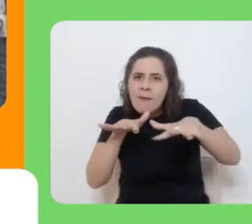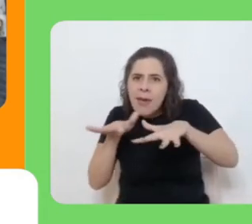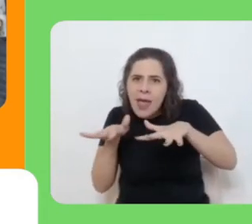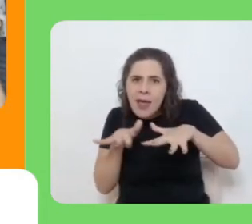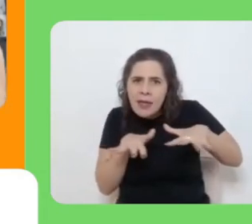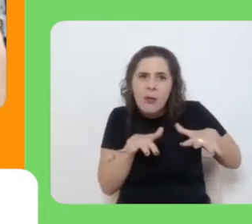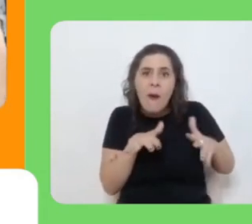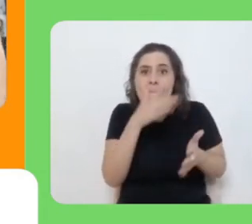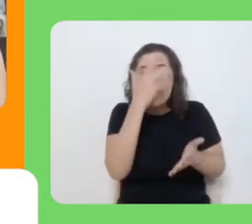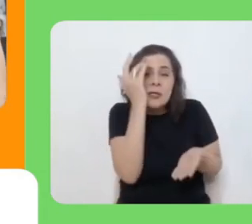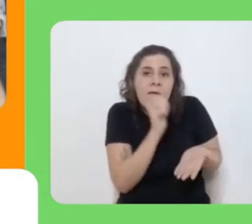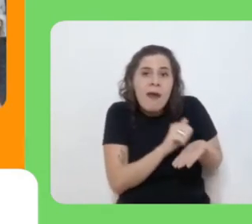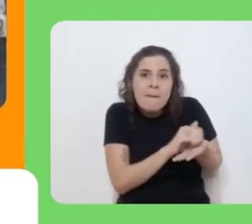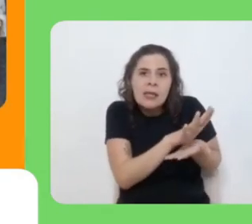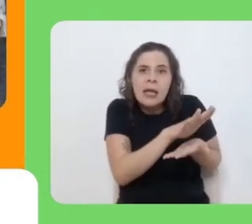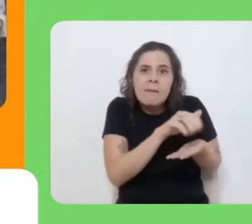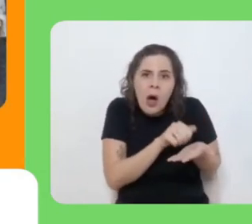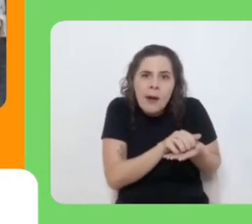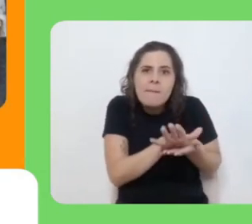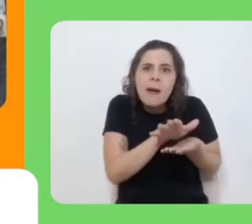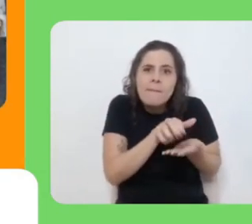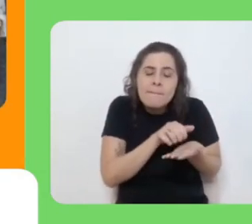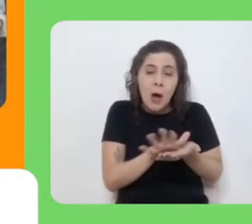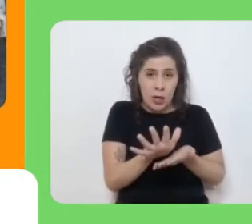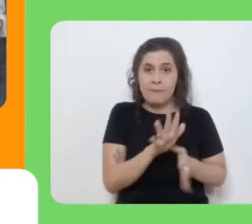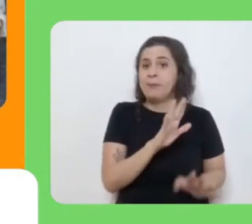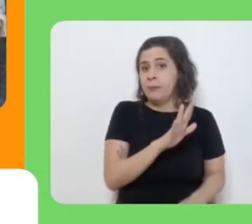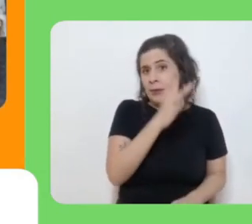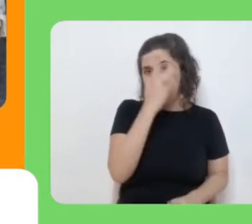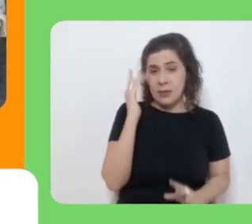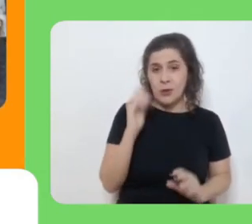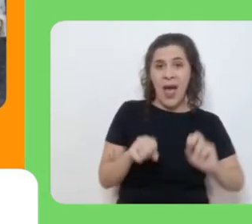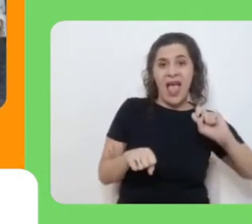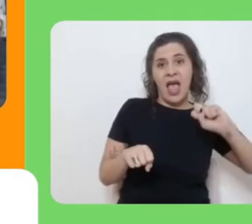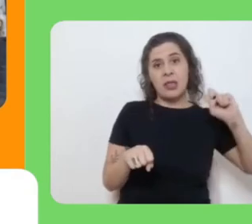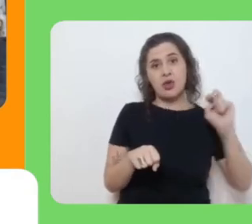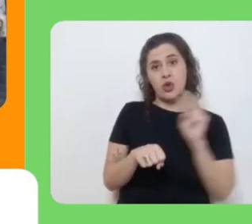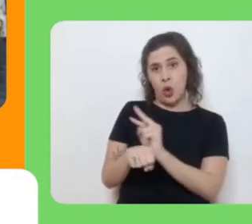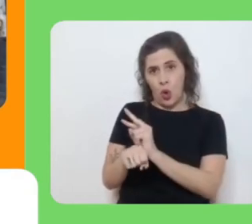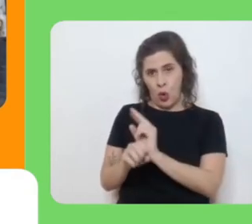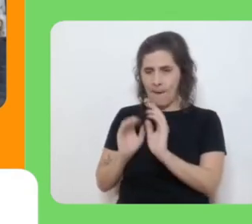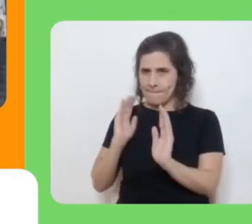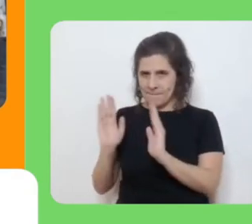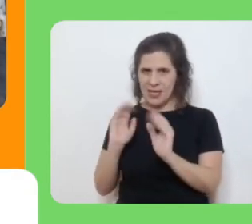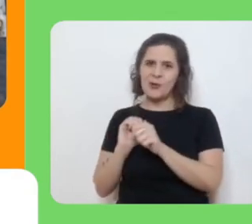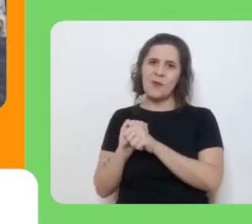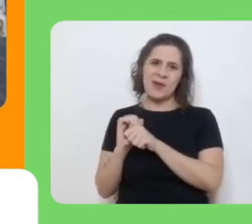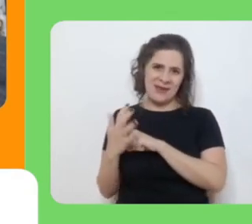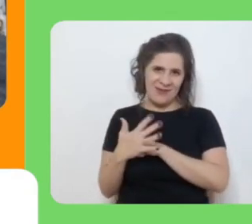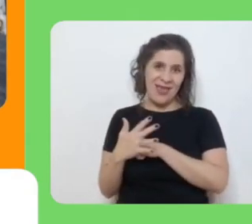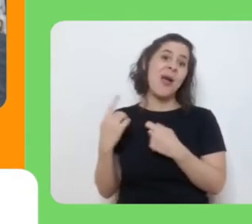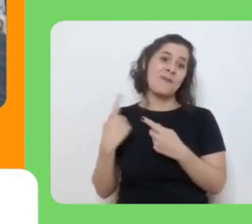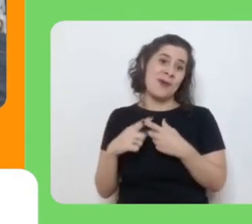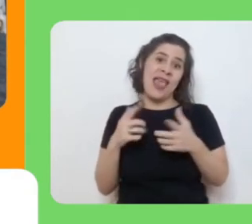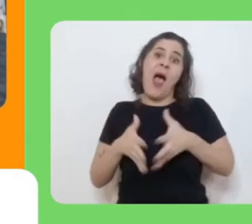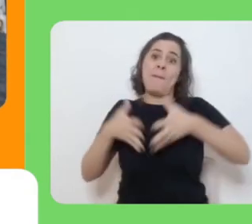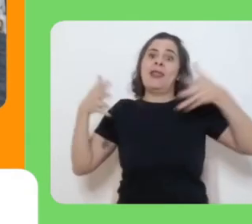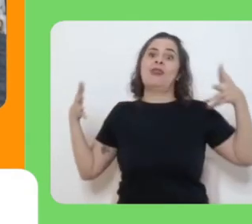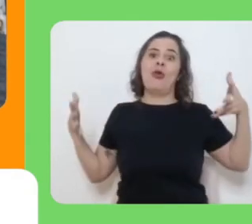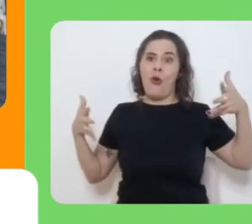demissões de gente que entrou naquele período pandemia, como a Erika falou, que o mercado criou uma